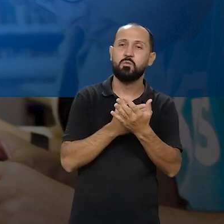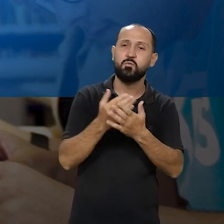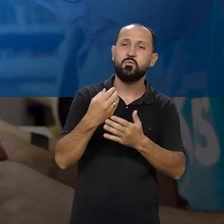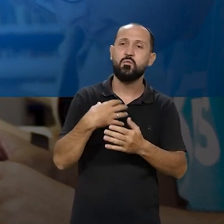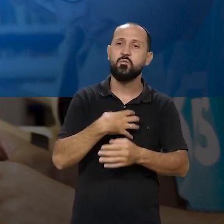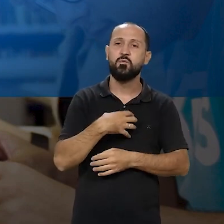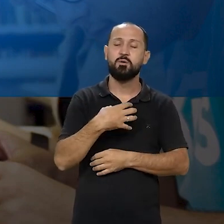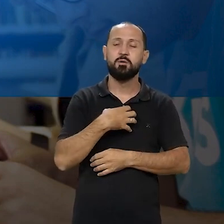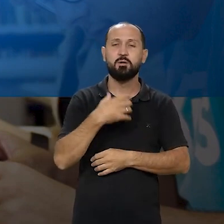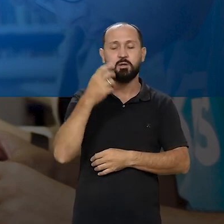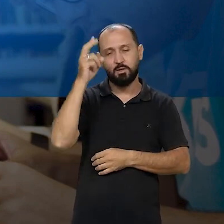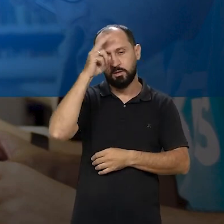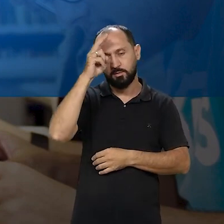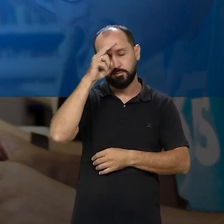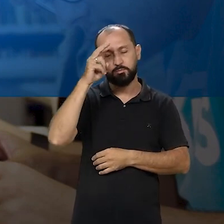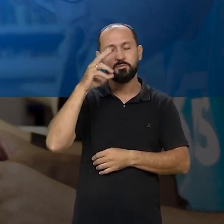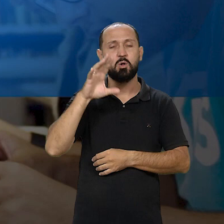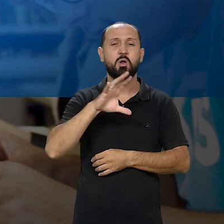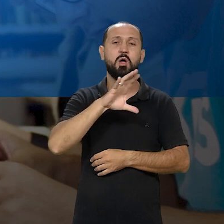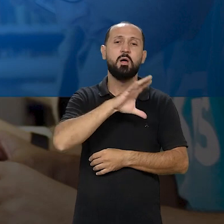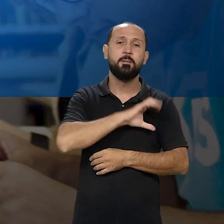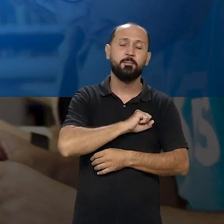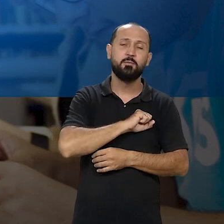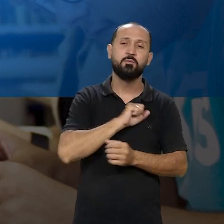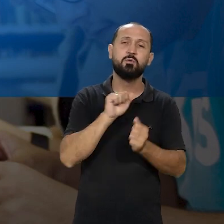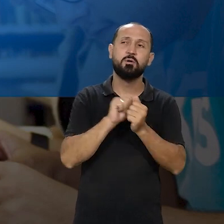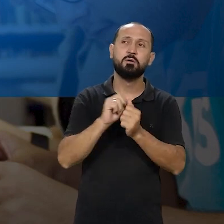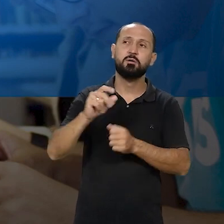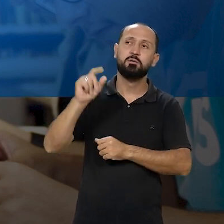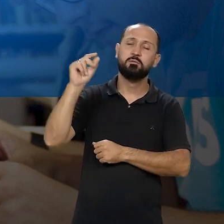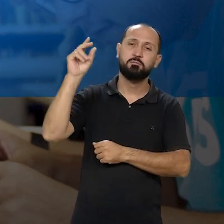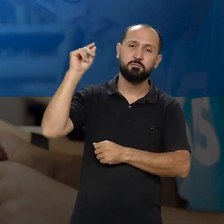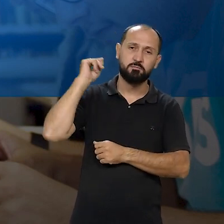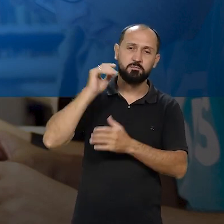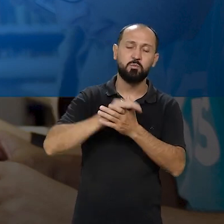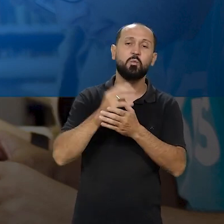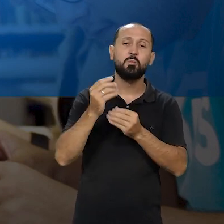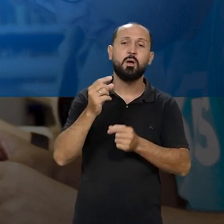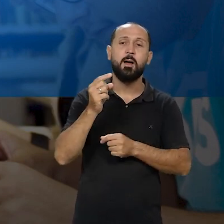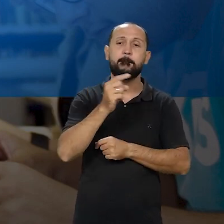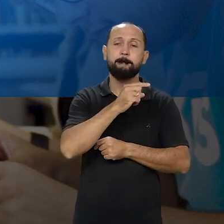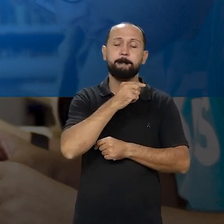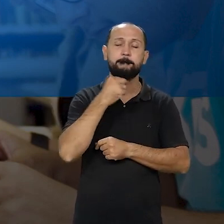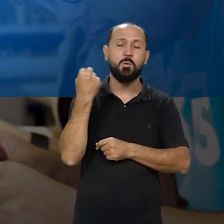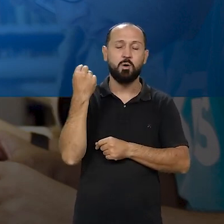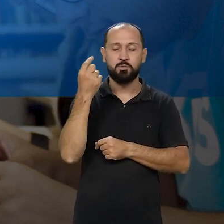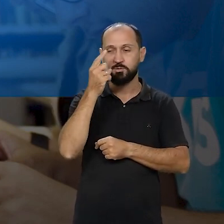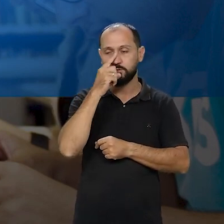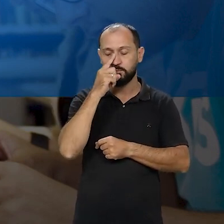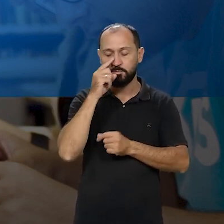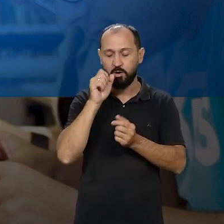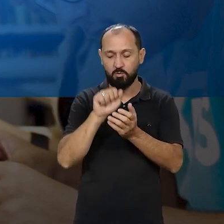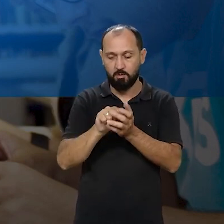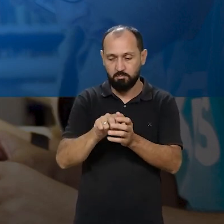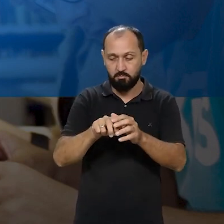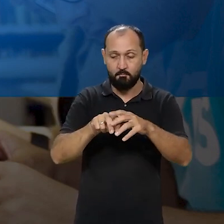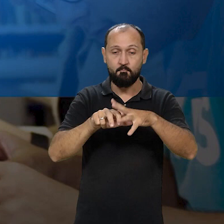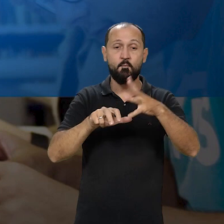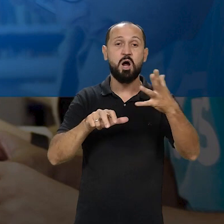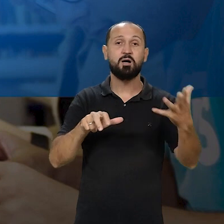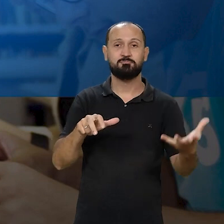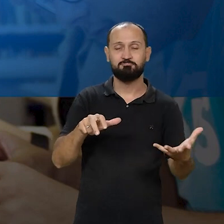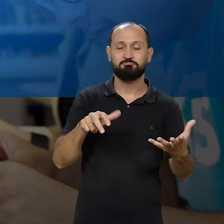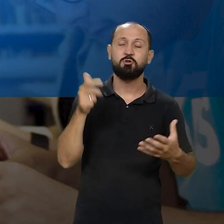vive isso, e ele revive uma história de amor que ficou congelada lá atrás, né, então como se a morte da mãe descongelasse uma coisa ali, que ele